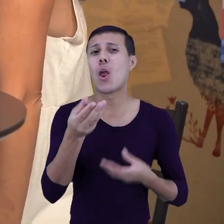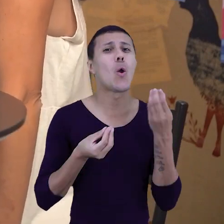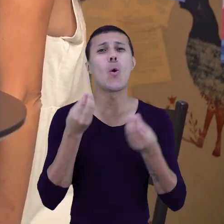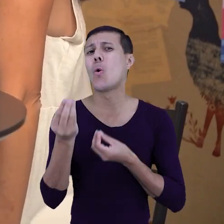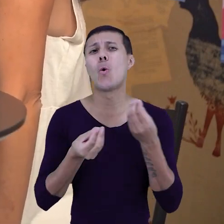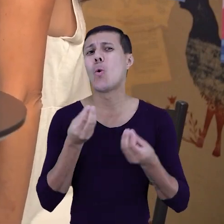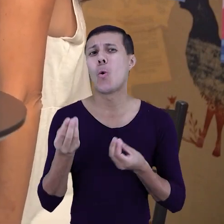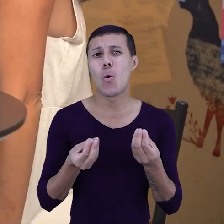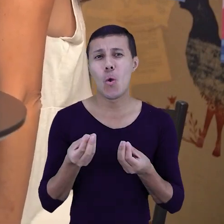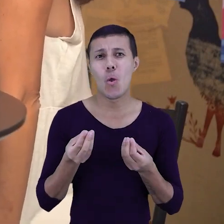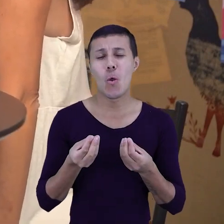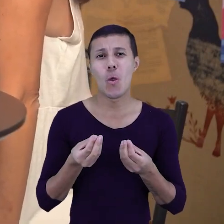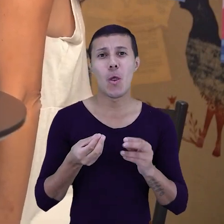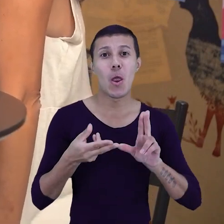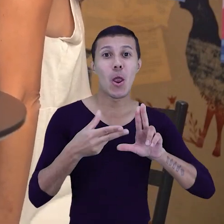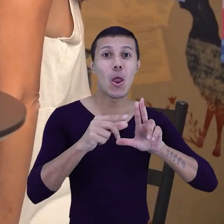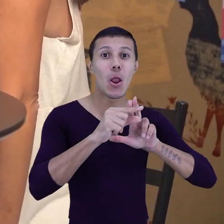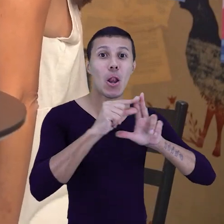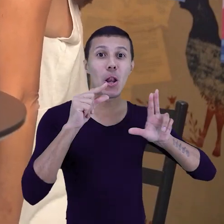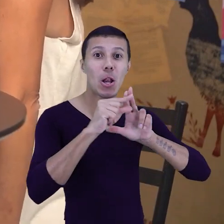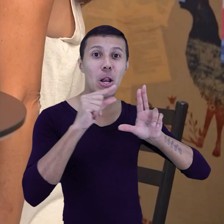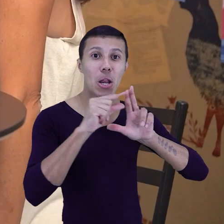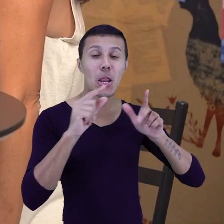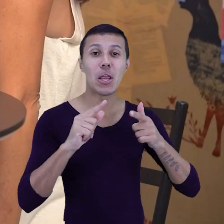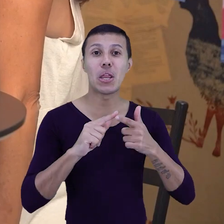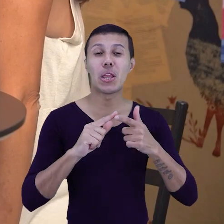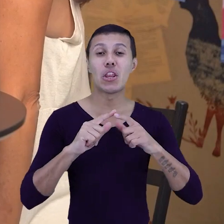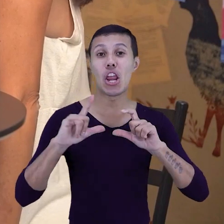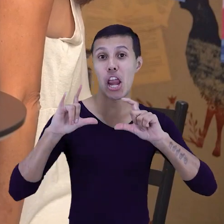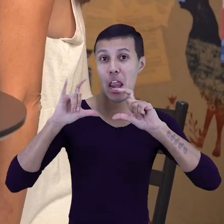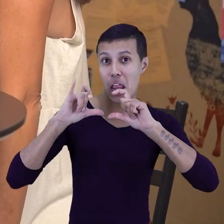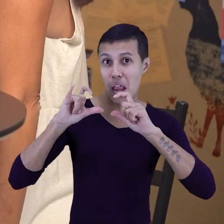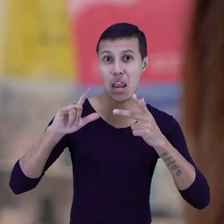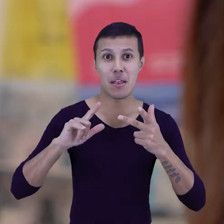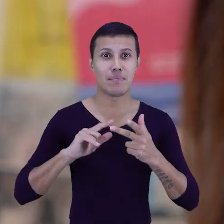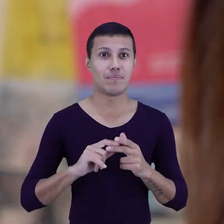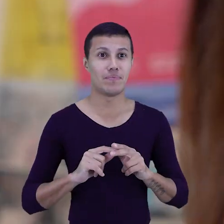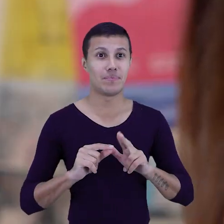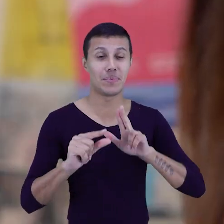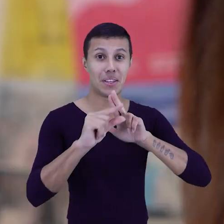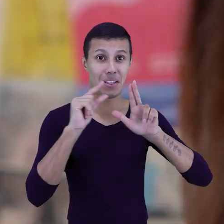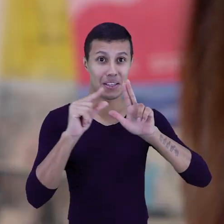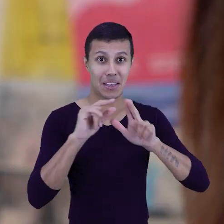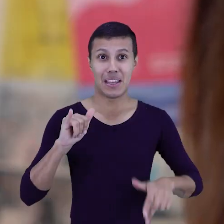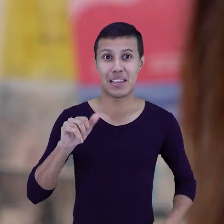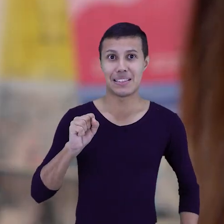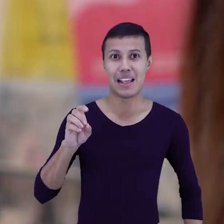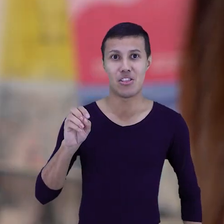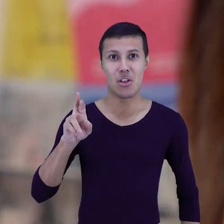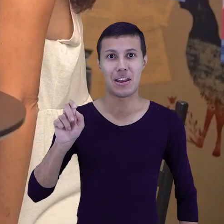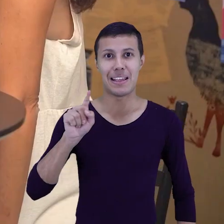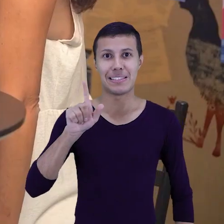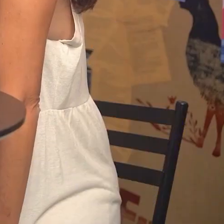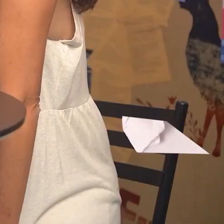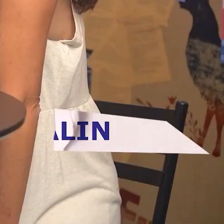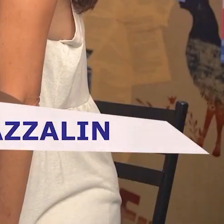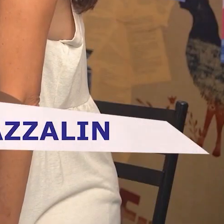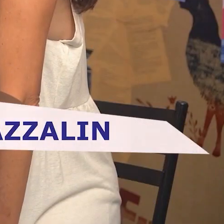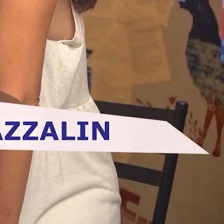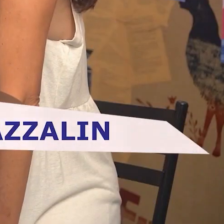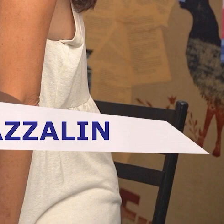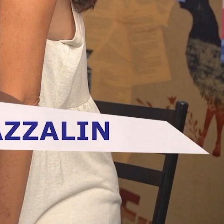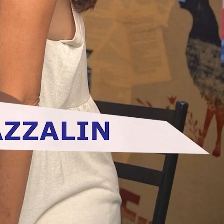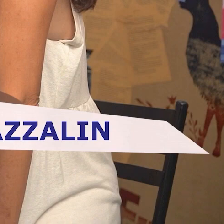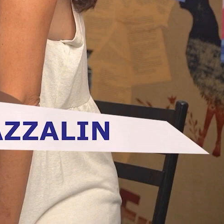te acha? É LinkedIn? LinkedIn, Instagram. LinkedIn, Isadora Azalin. E